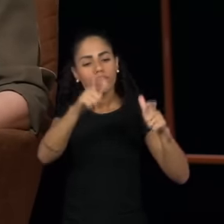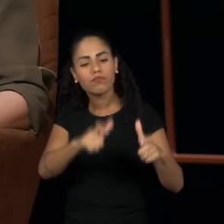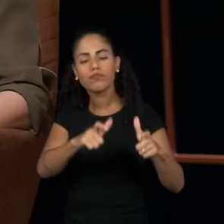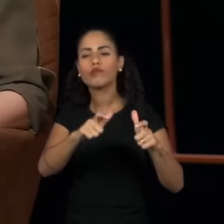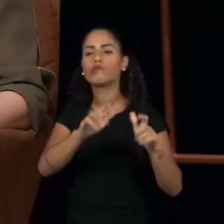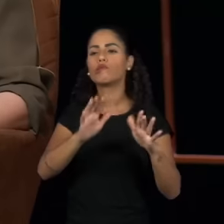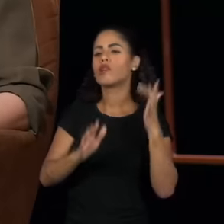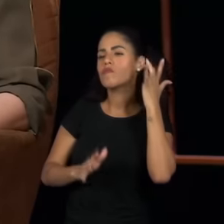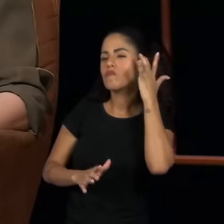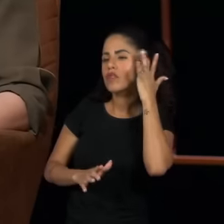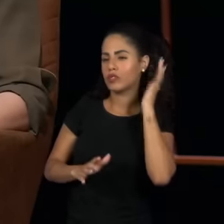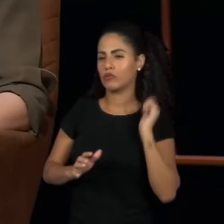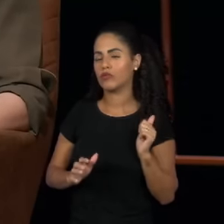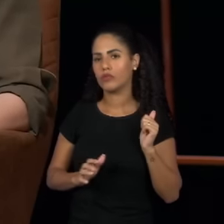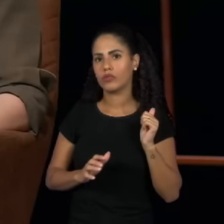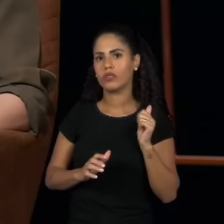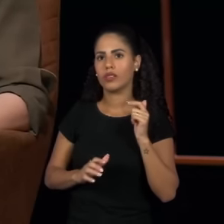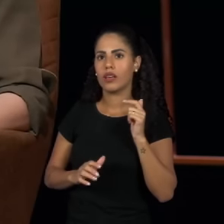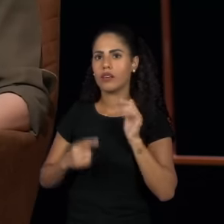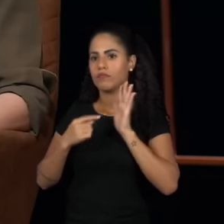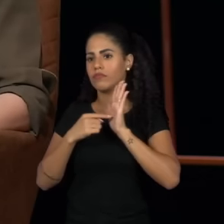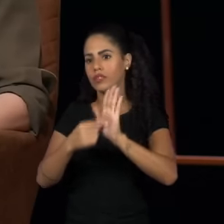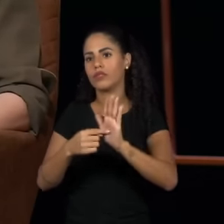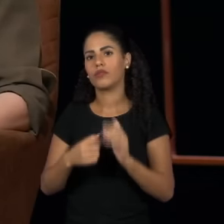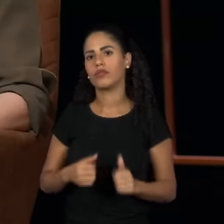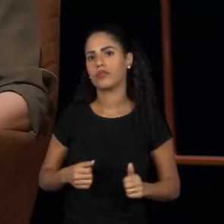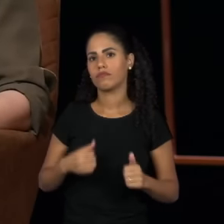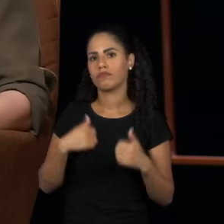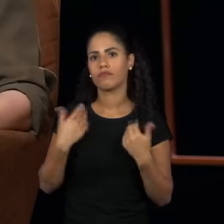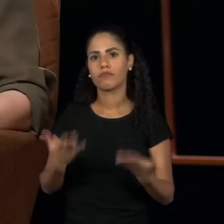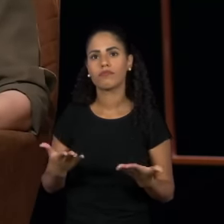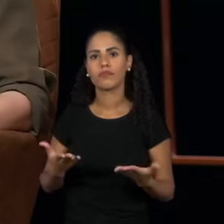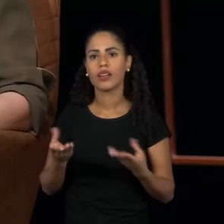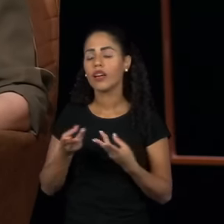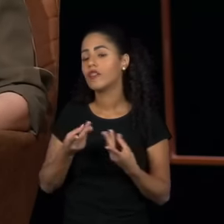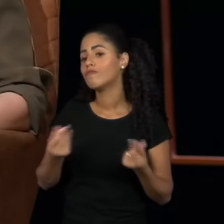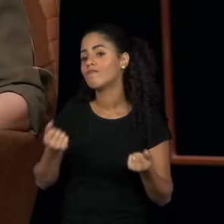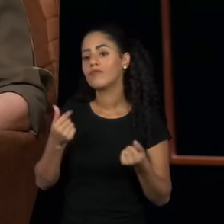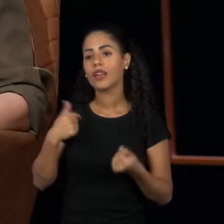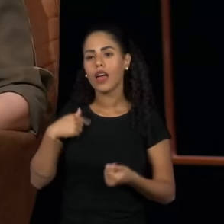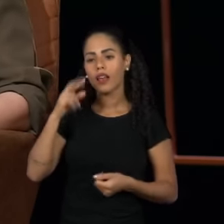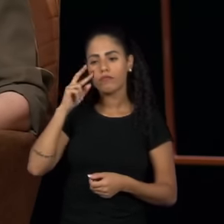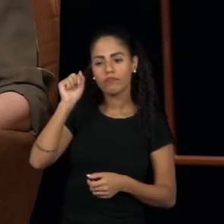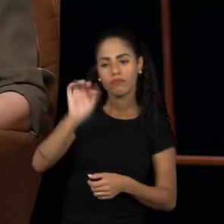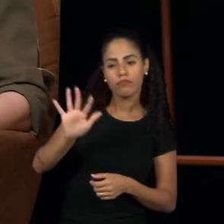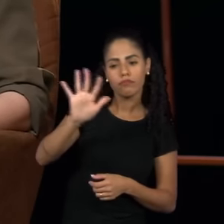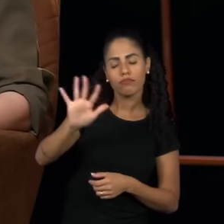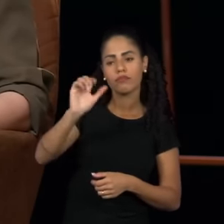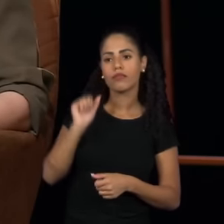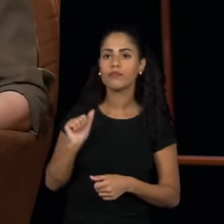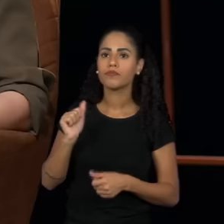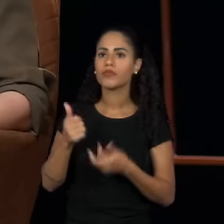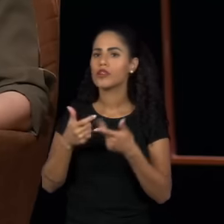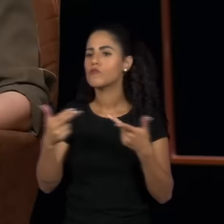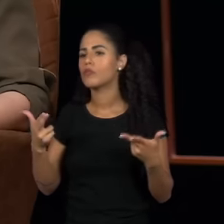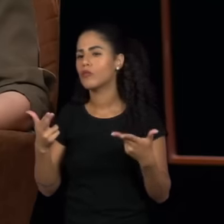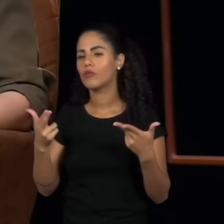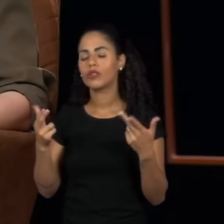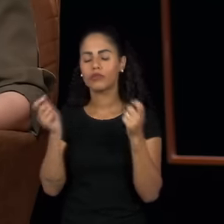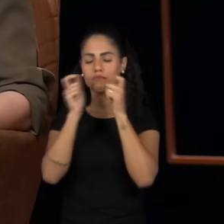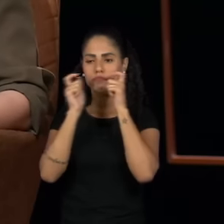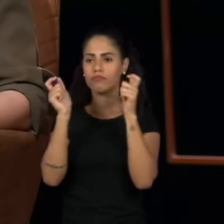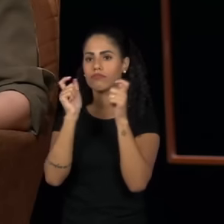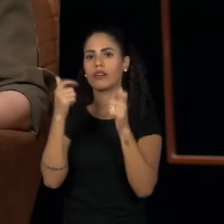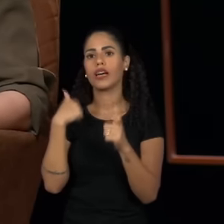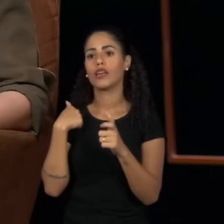lugar fácil, ela denunciava na hora. Ela tinha um olho de raio-x. Era uma coisa impressionante. Eu fiquei muito